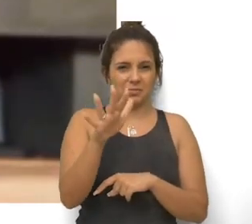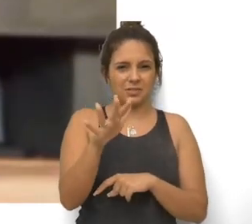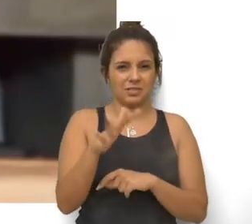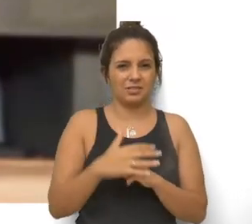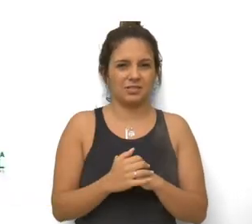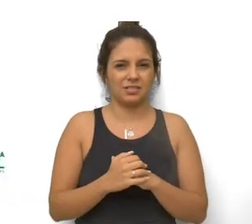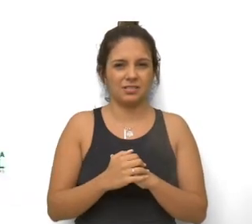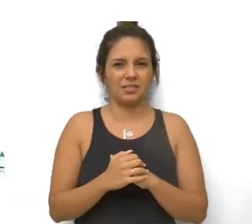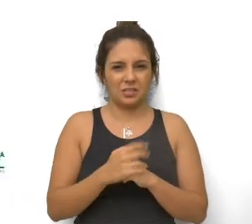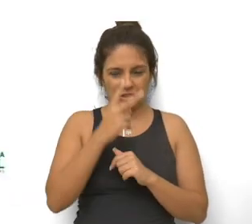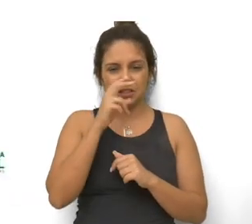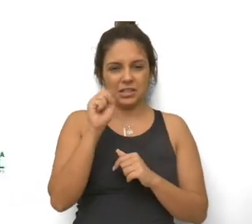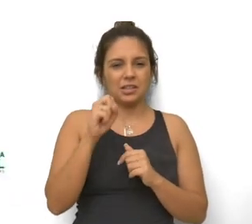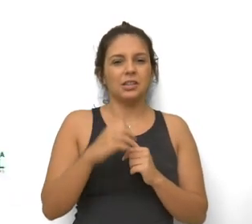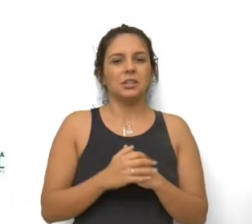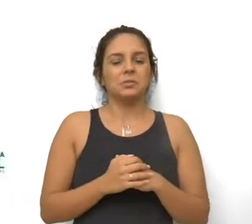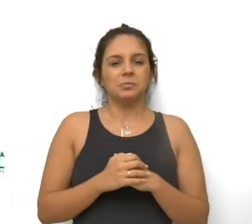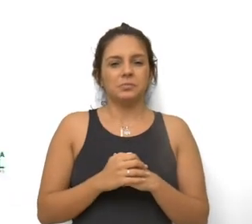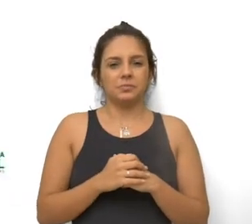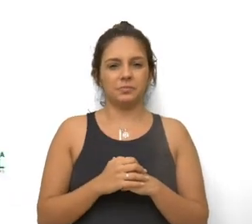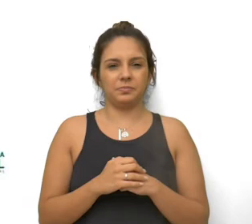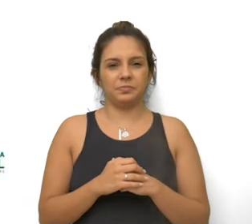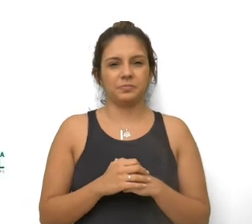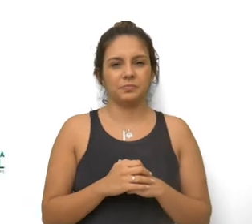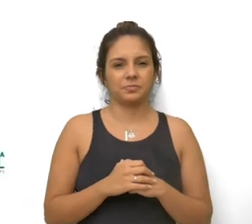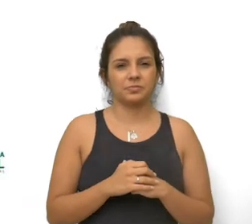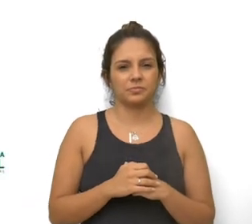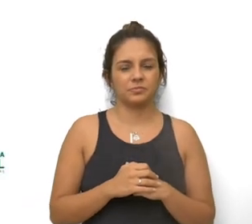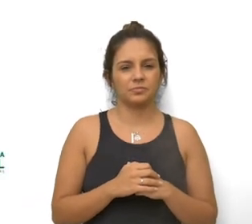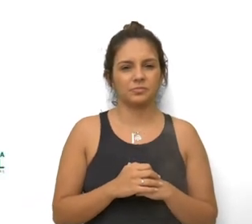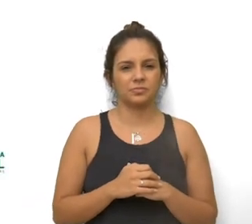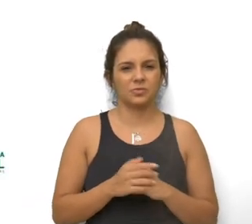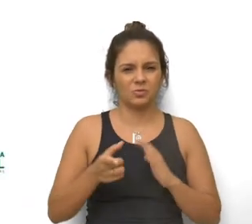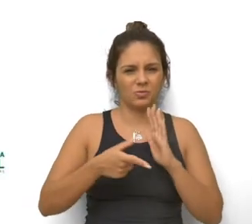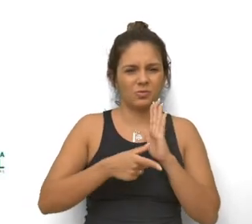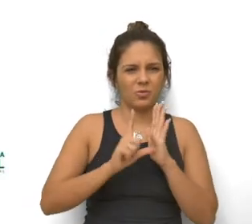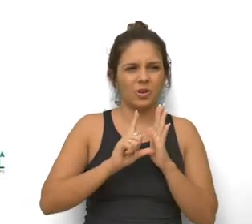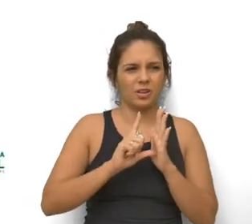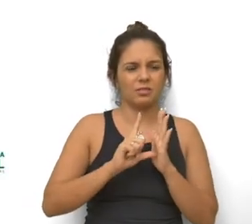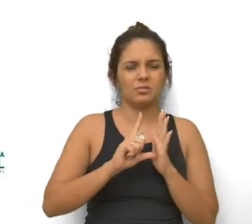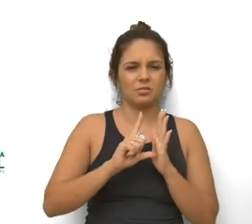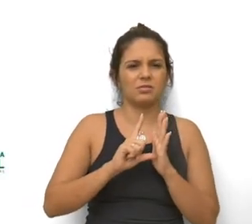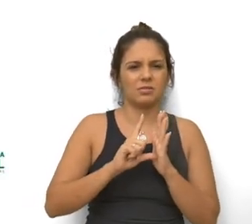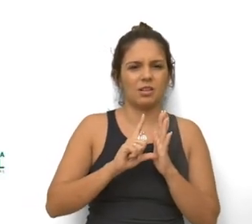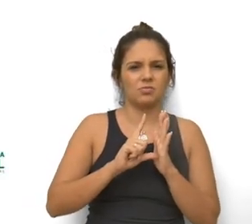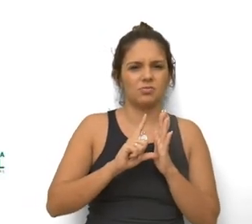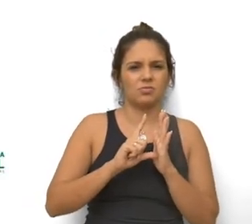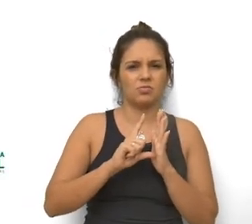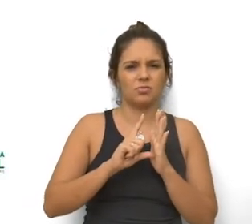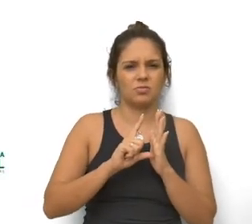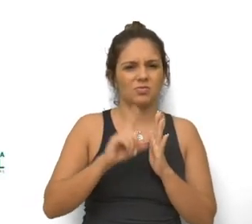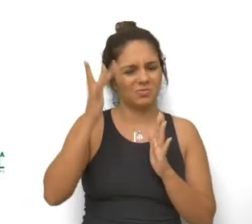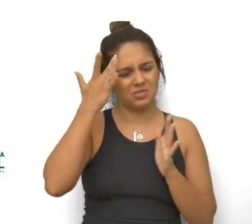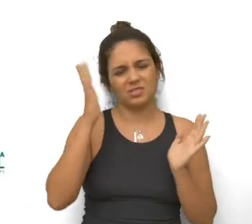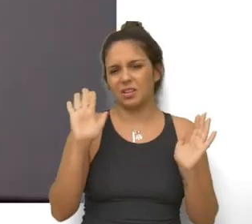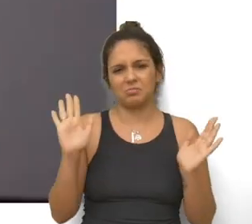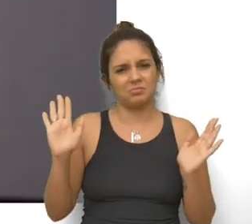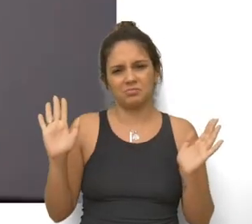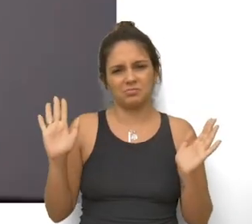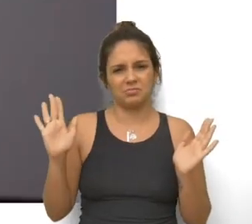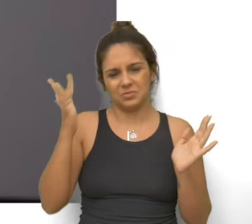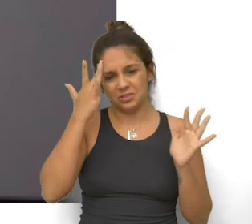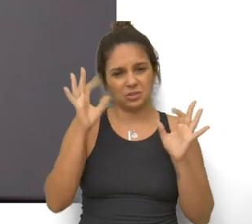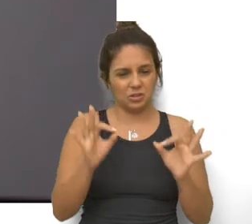menos, Marta? Acho que sim, né? Eu acho que foi antes, não é? Bom, não sei, porque... Não